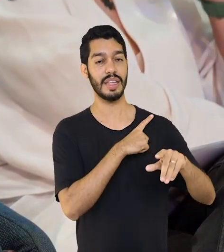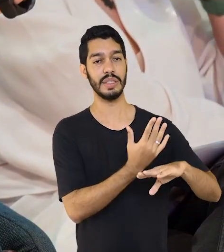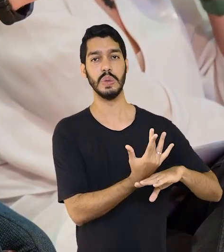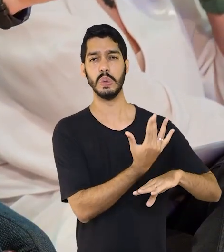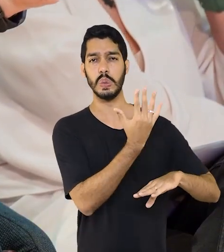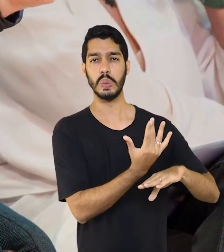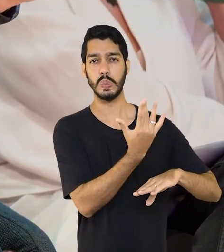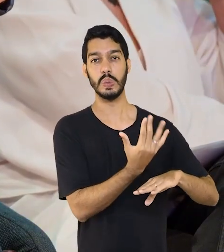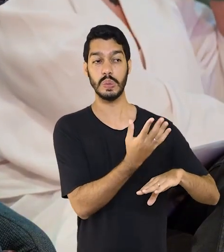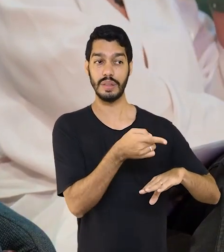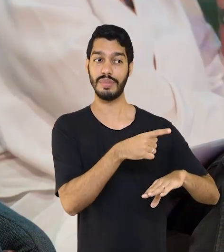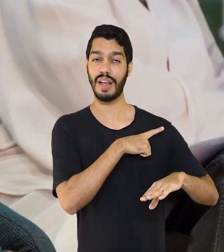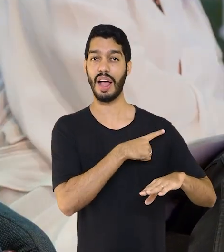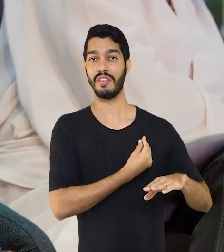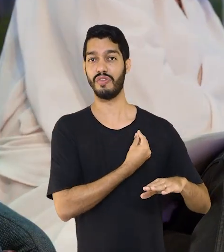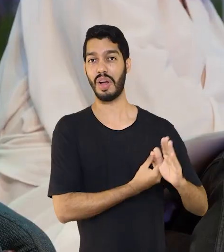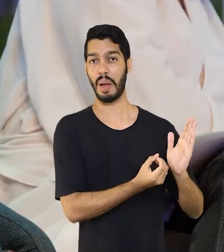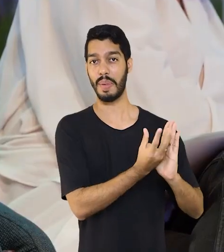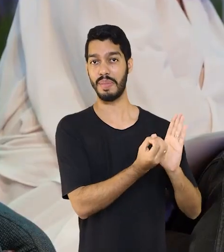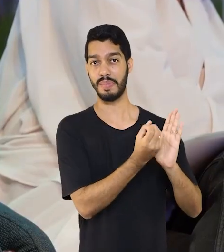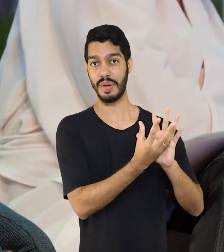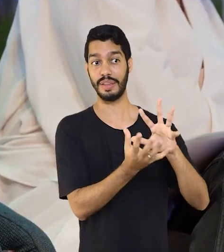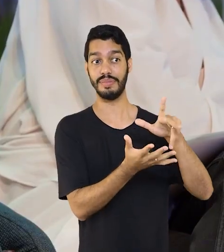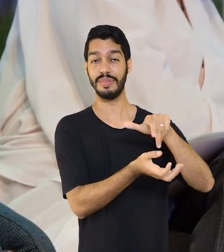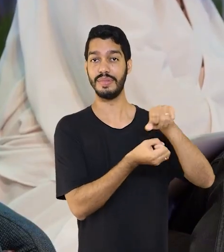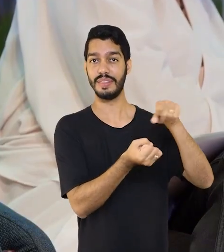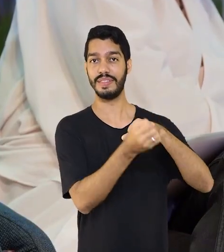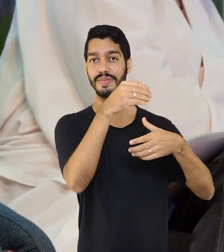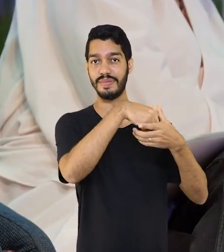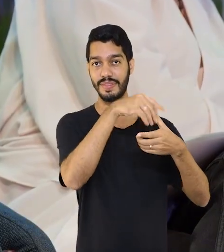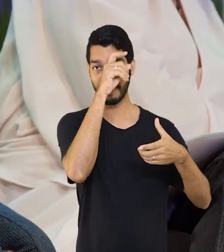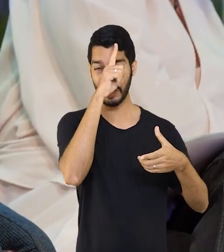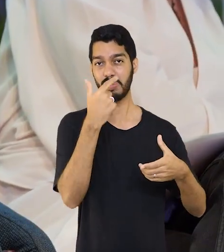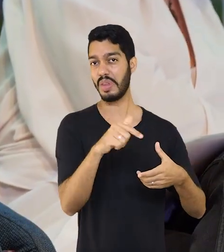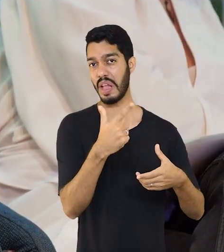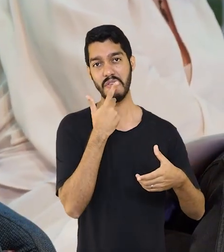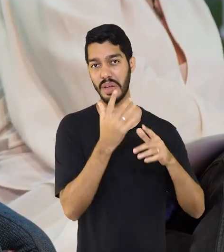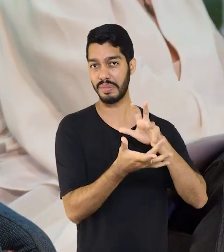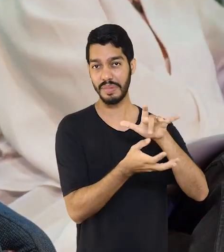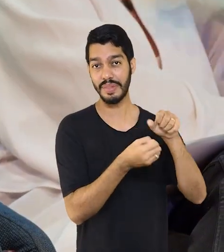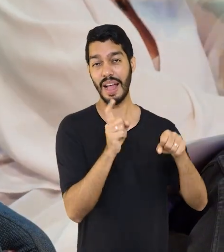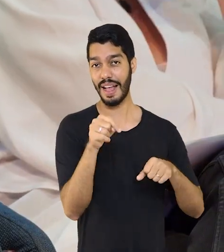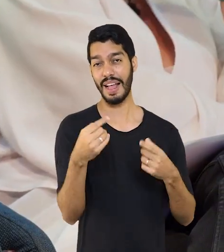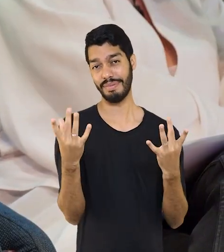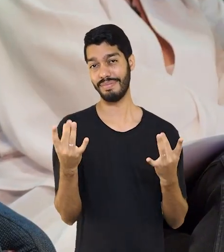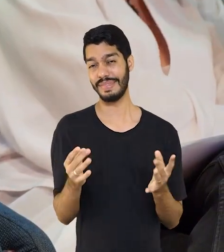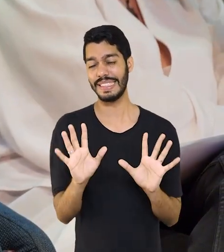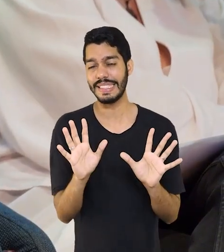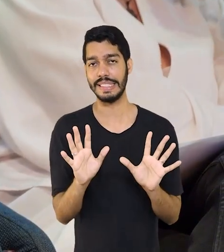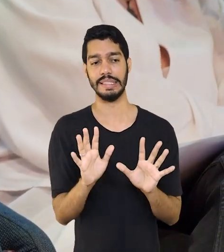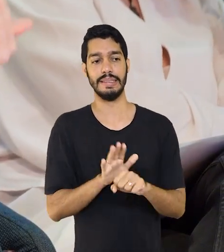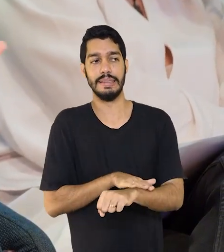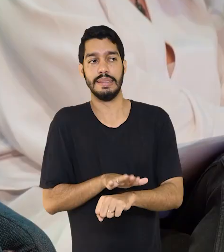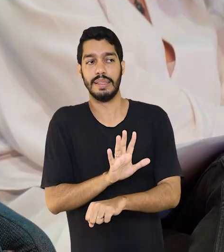setor que está alimentando a crise. E não se fala sobre sustentabilidade dentro do hospital. É uma temática até delicada,